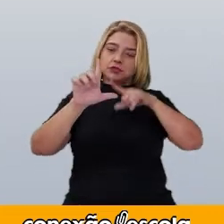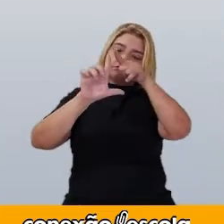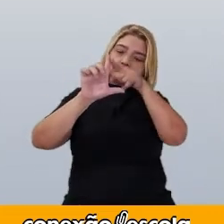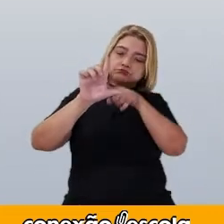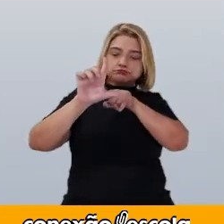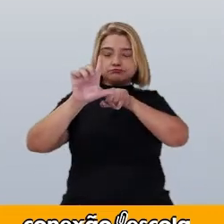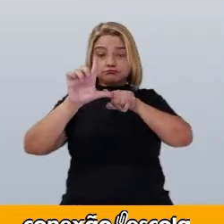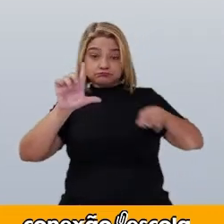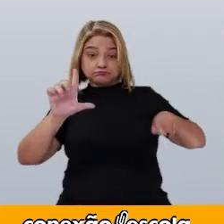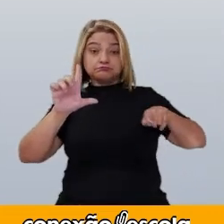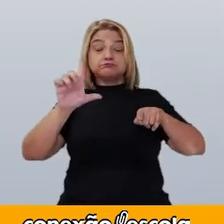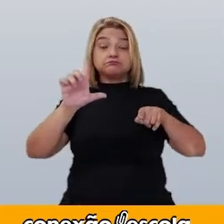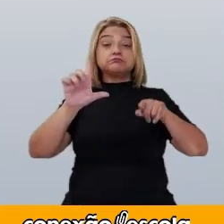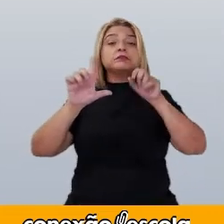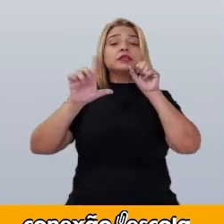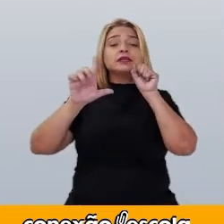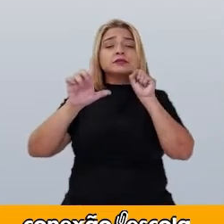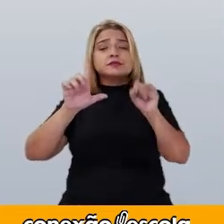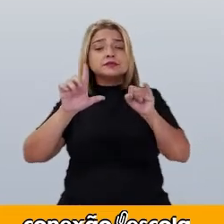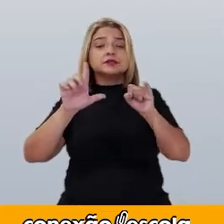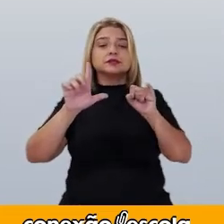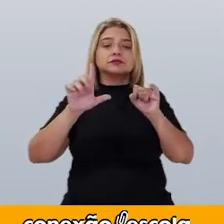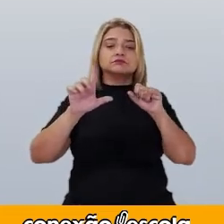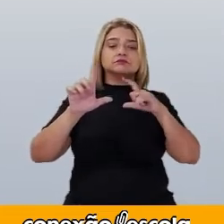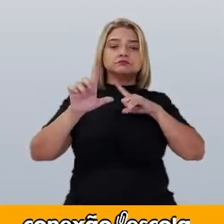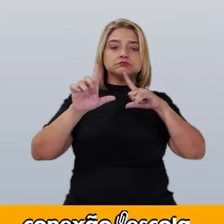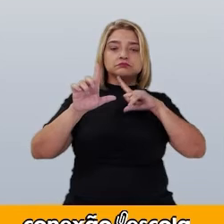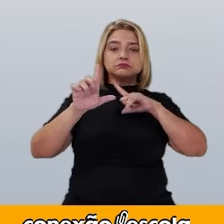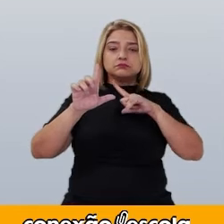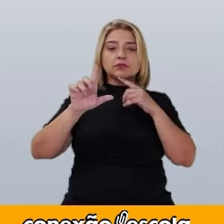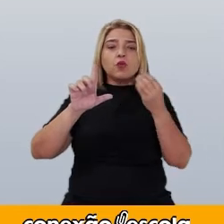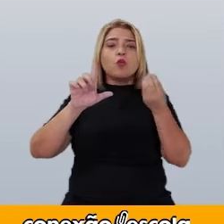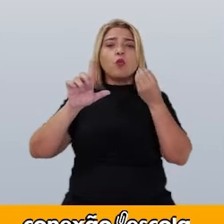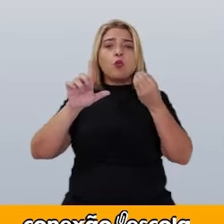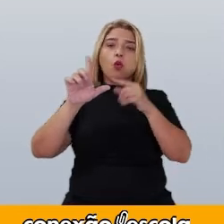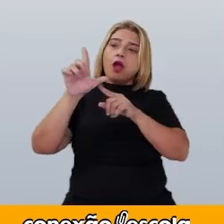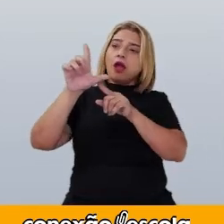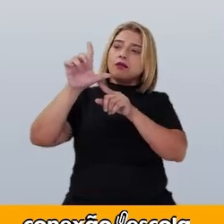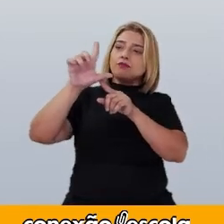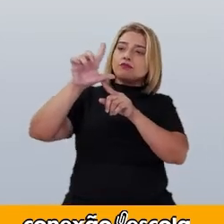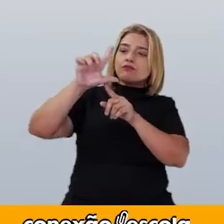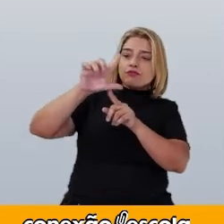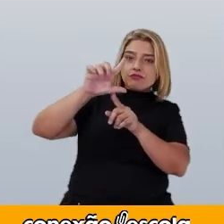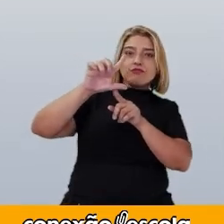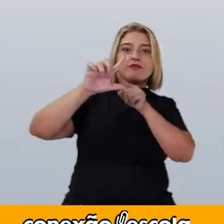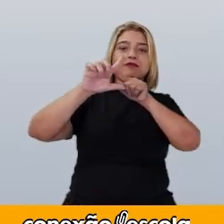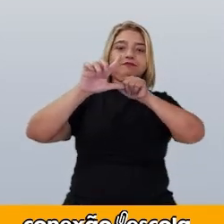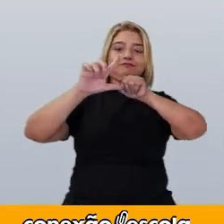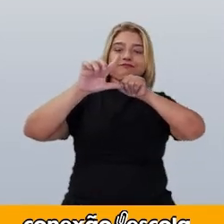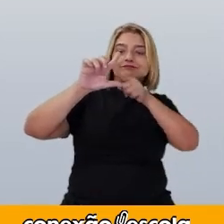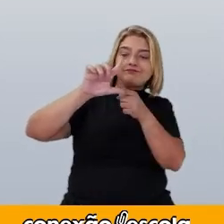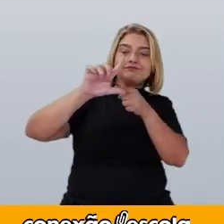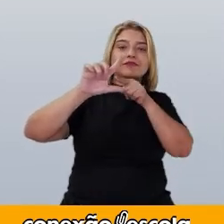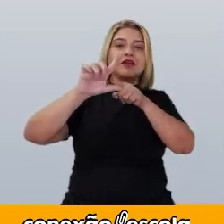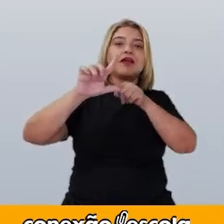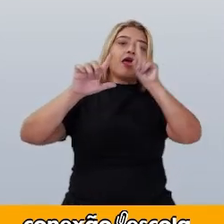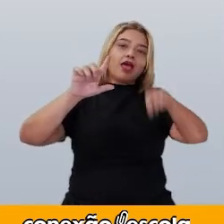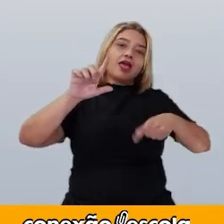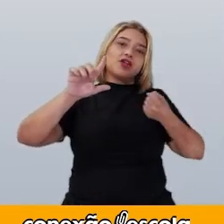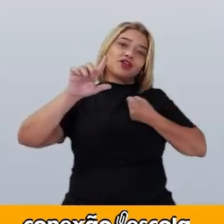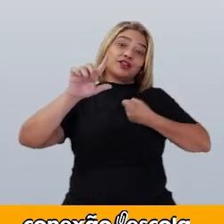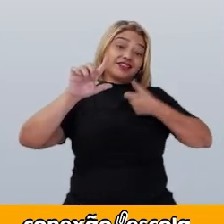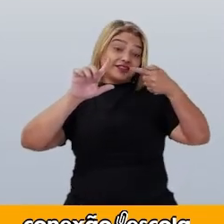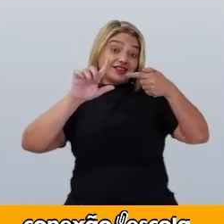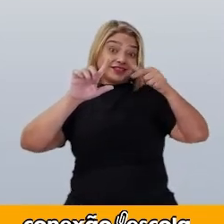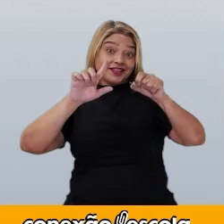girarmos um pouco para a direita, teremos um ângulo menor. Agora temos um